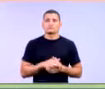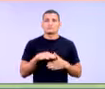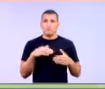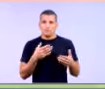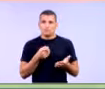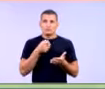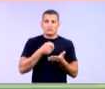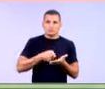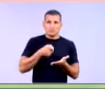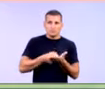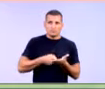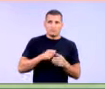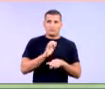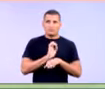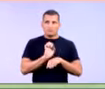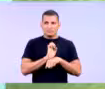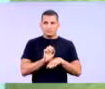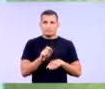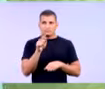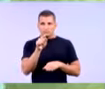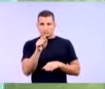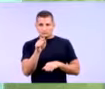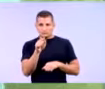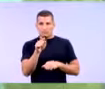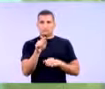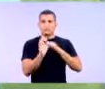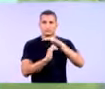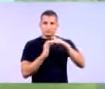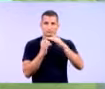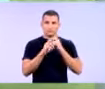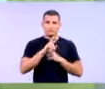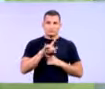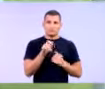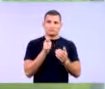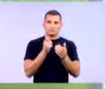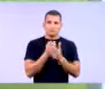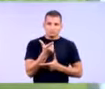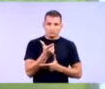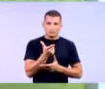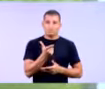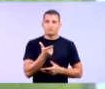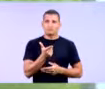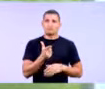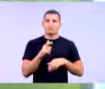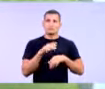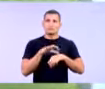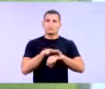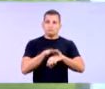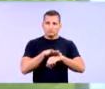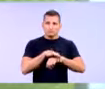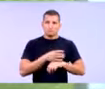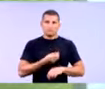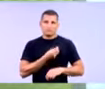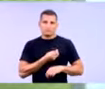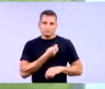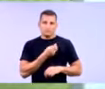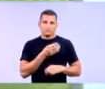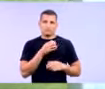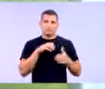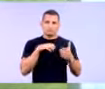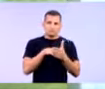obrigatório, a empresa, ela vai pagar para você o seguro de vida, né? O seguro contra